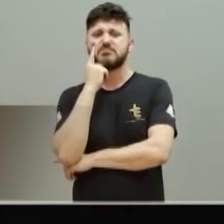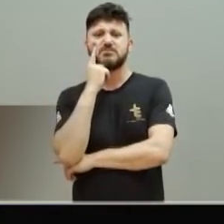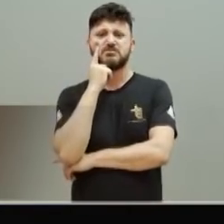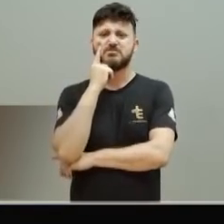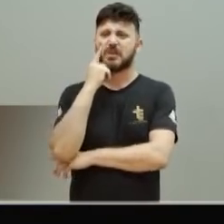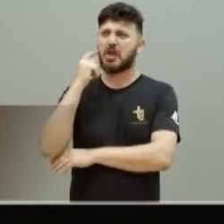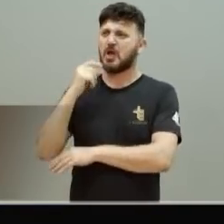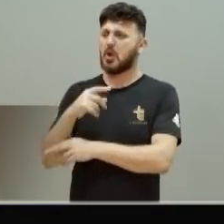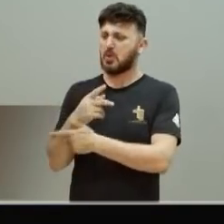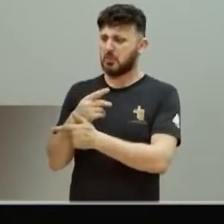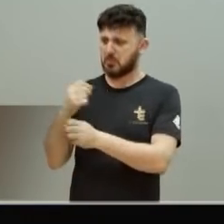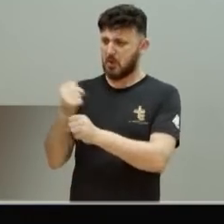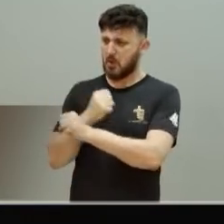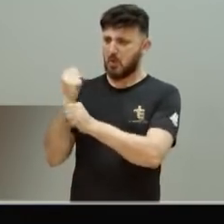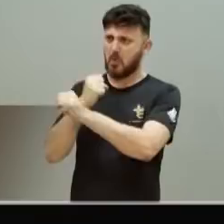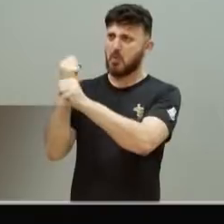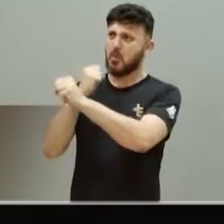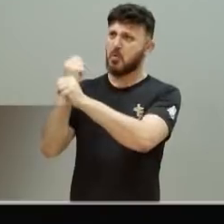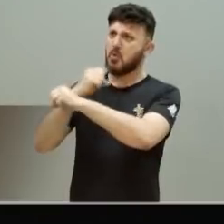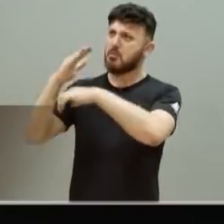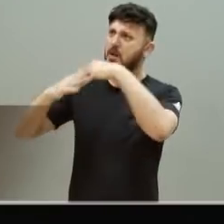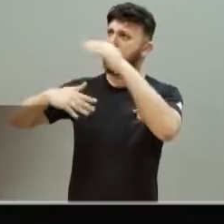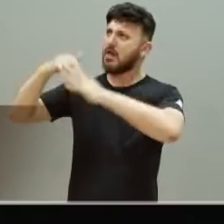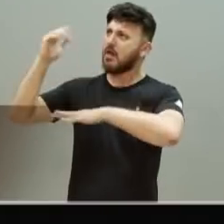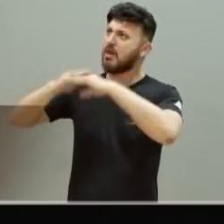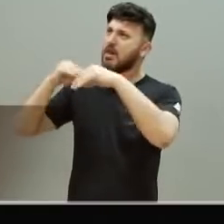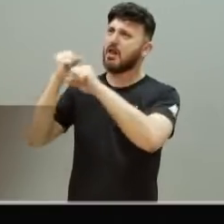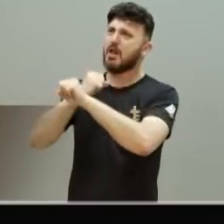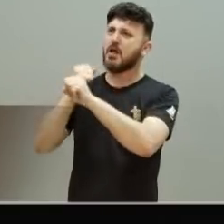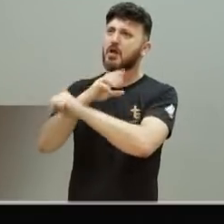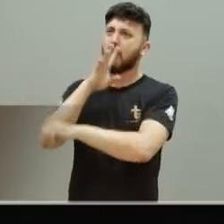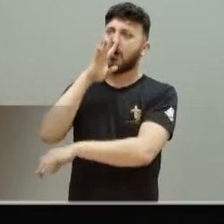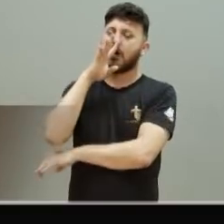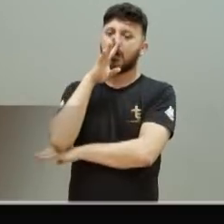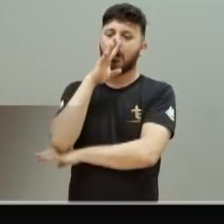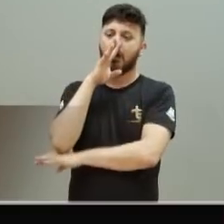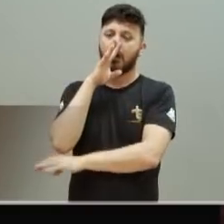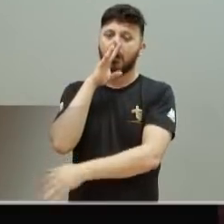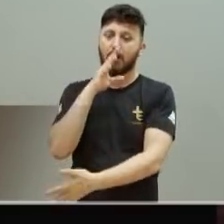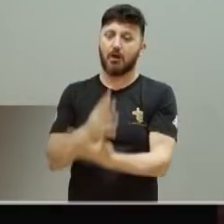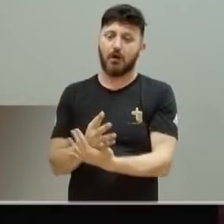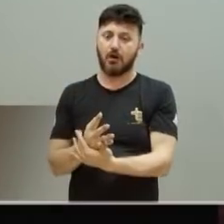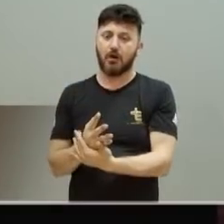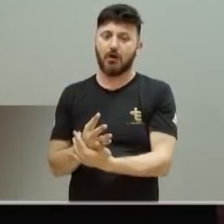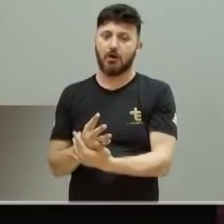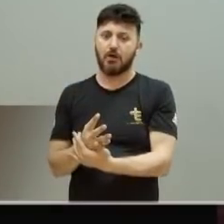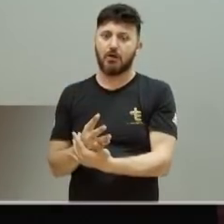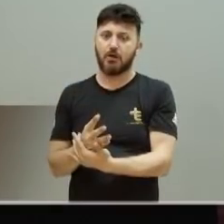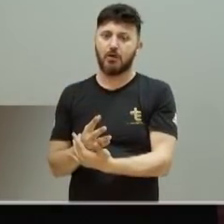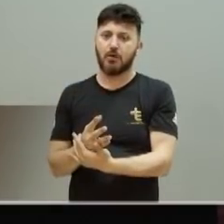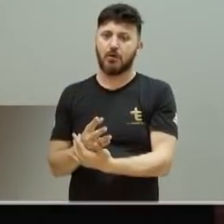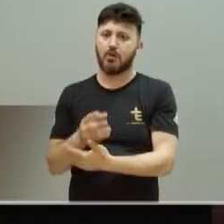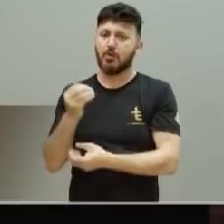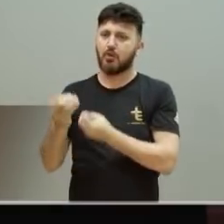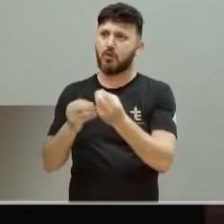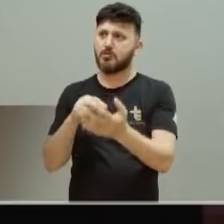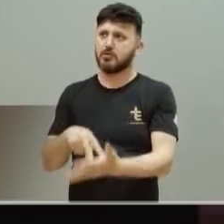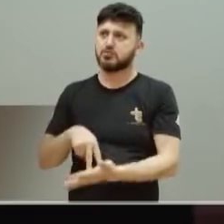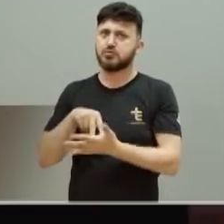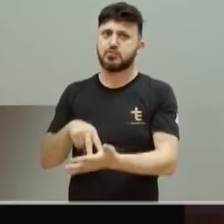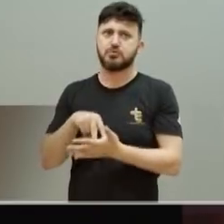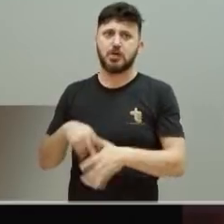é essa, que tamanho é isso? Porque eu fiquei impressionado. E eu falei: e aí, meu irmão, como que sustenta